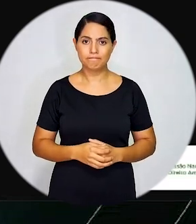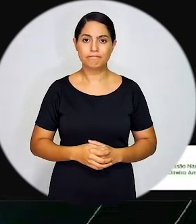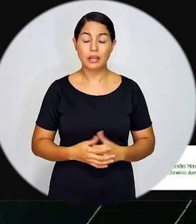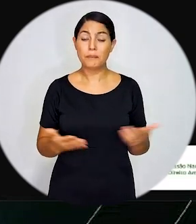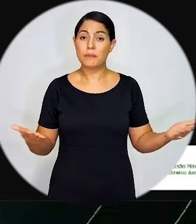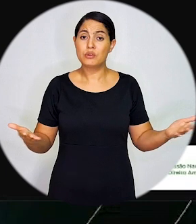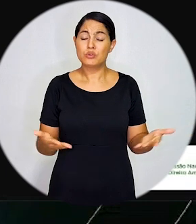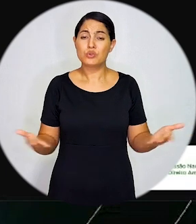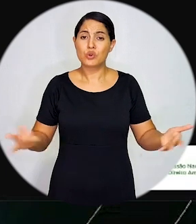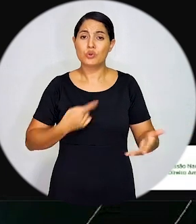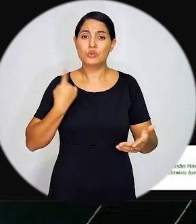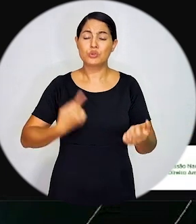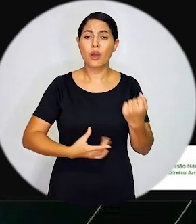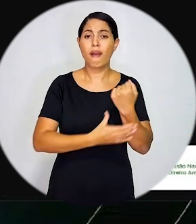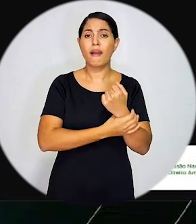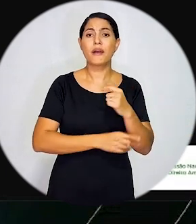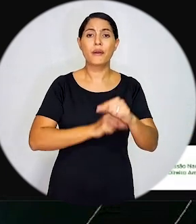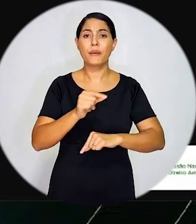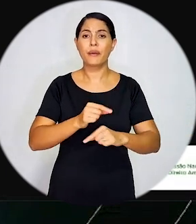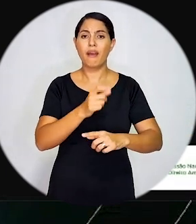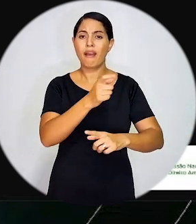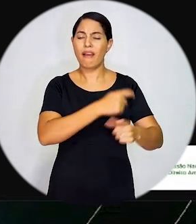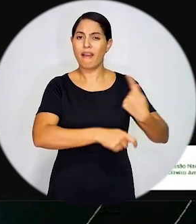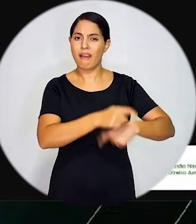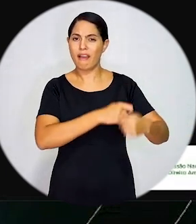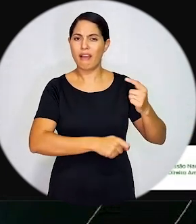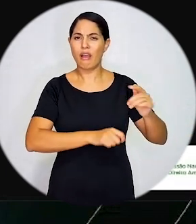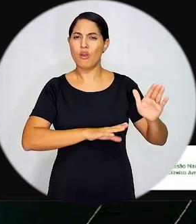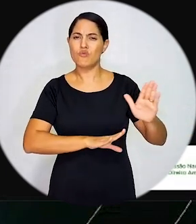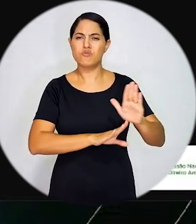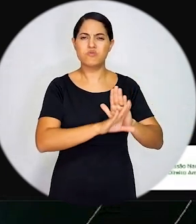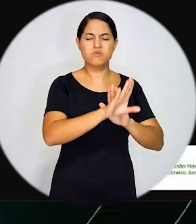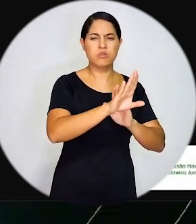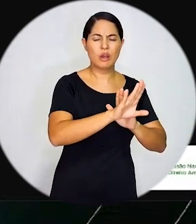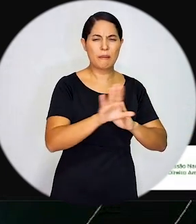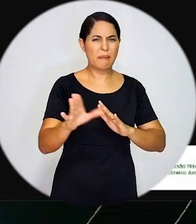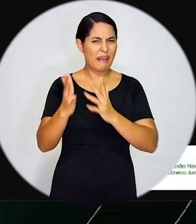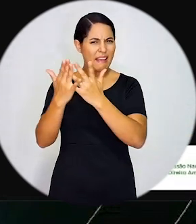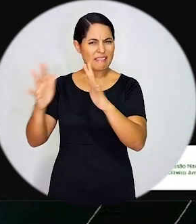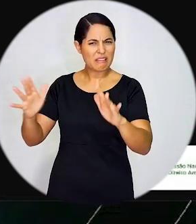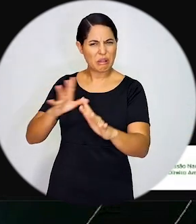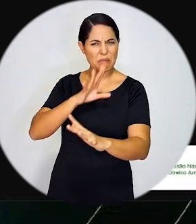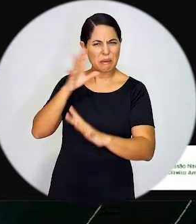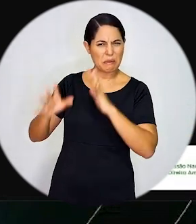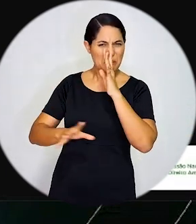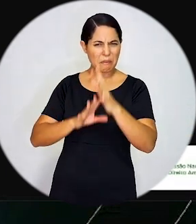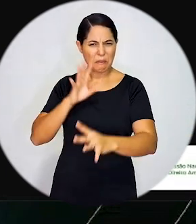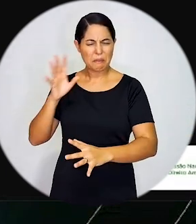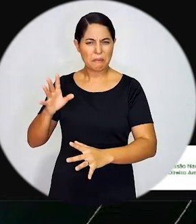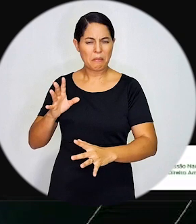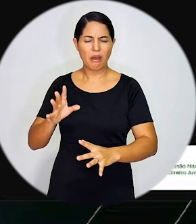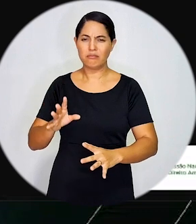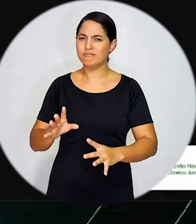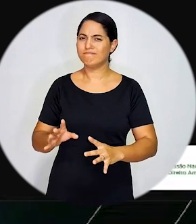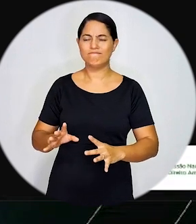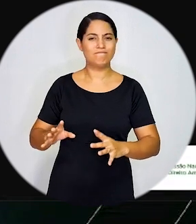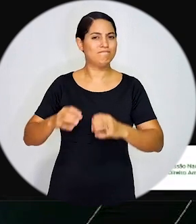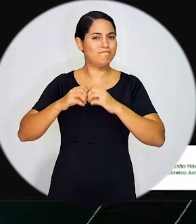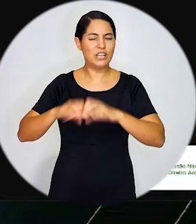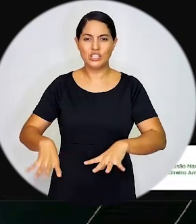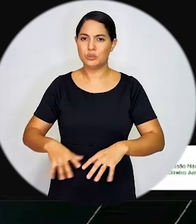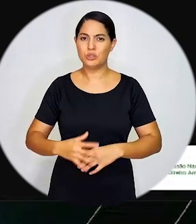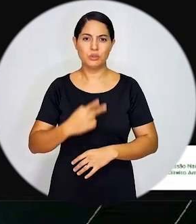produtividade econômica, desde que dissociada da degradação ambiental e do uso excessivo de recursos naturais.